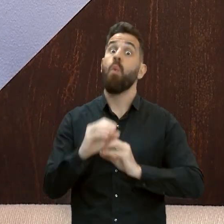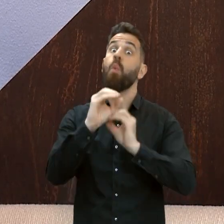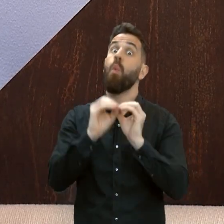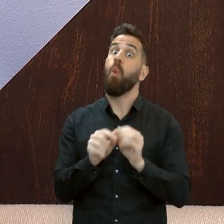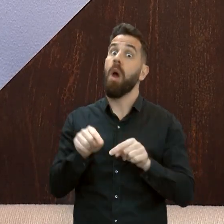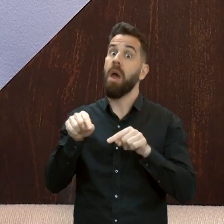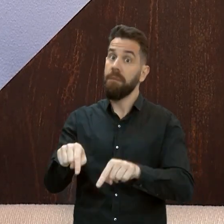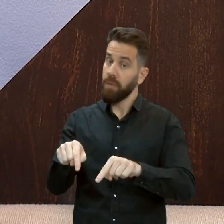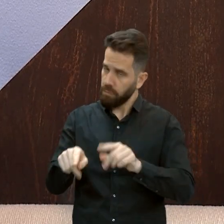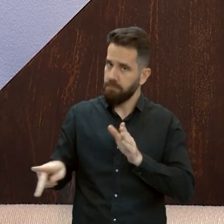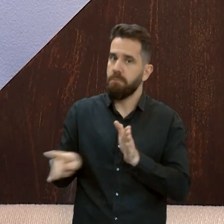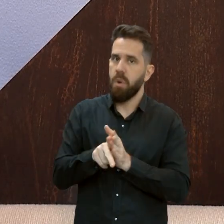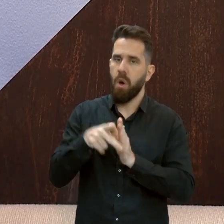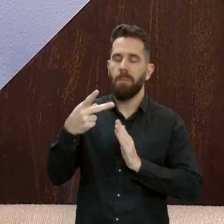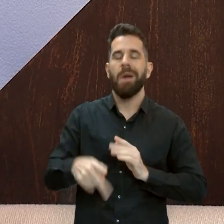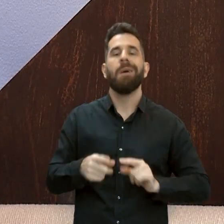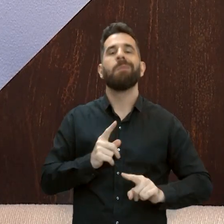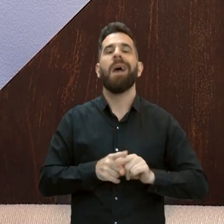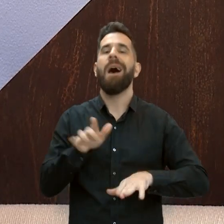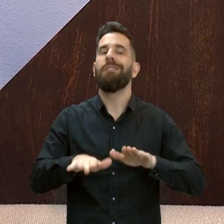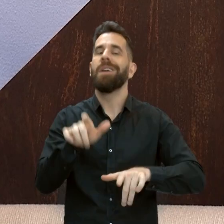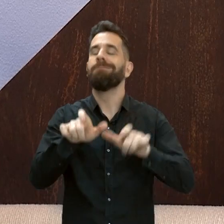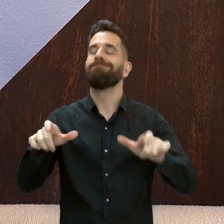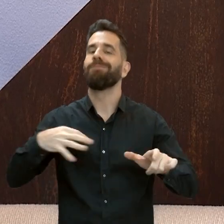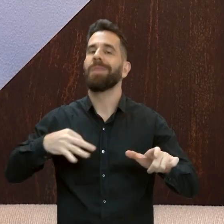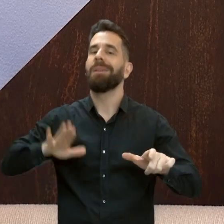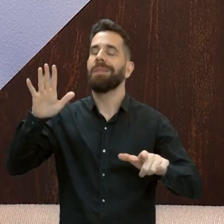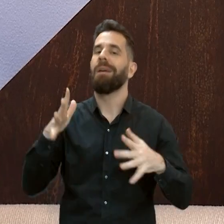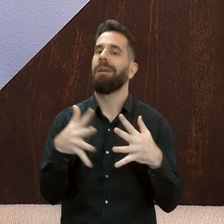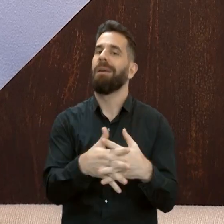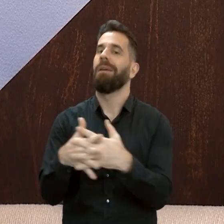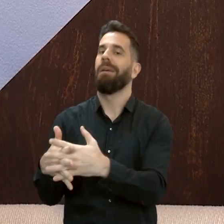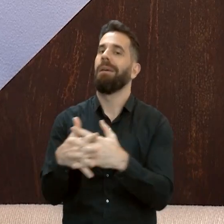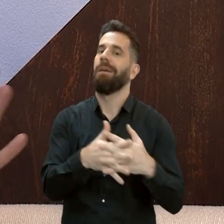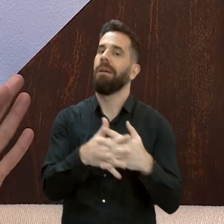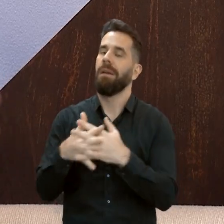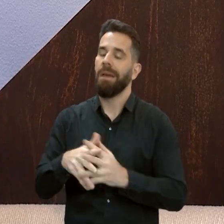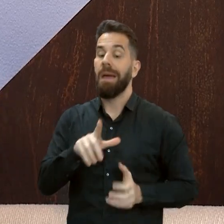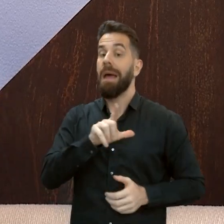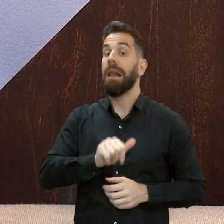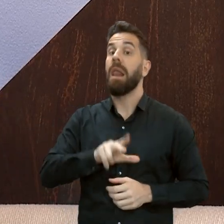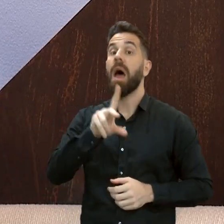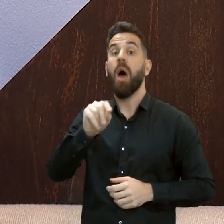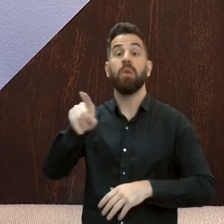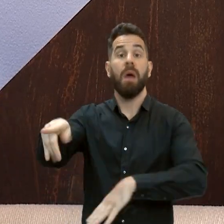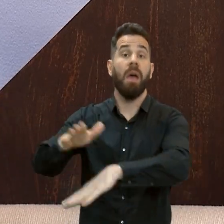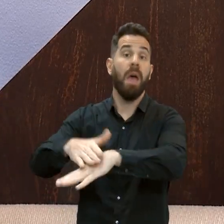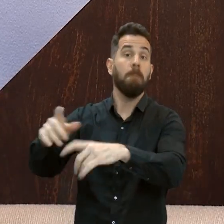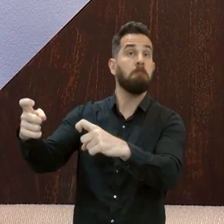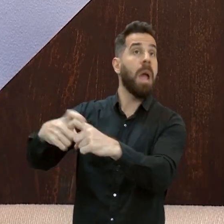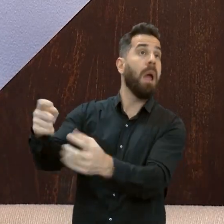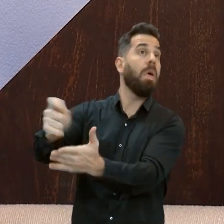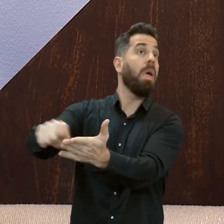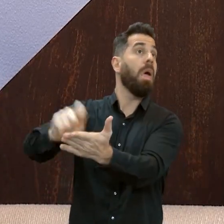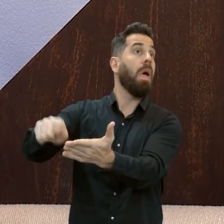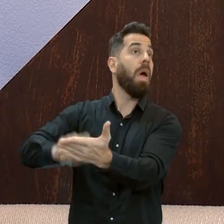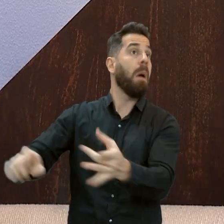às vezes os candidatos, eles confundem muito, eles acham que esse laudo médico é o laudo do médico dele pronto, mas